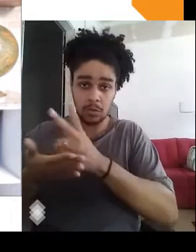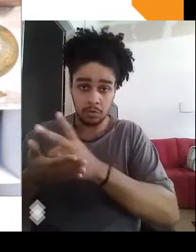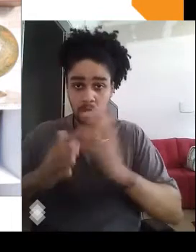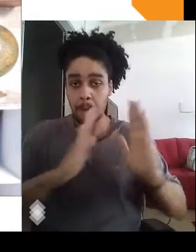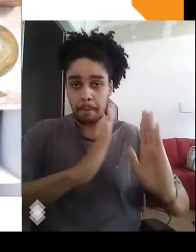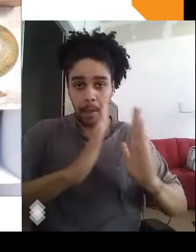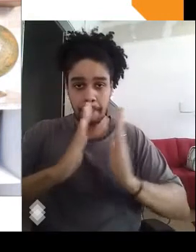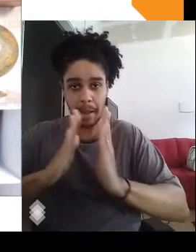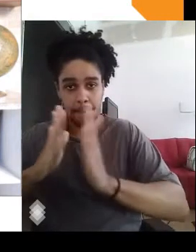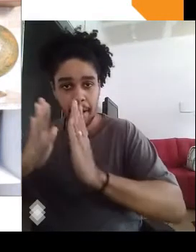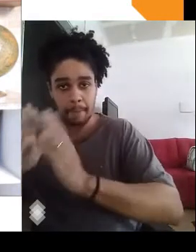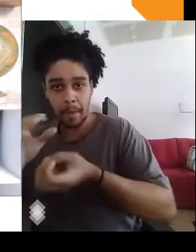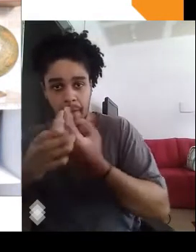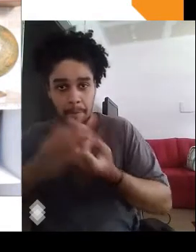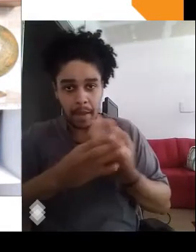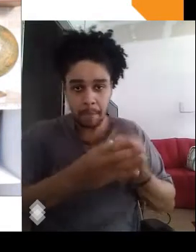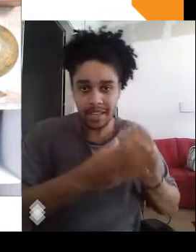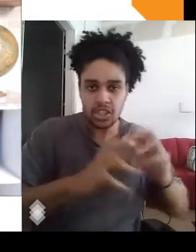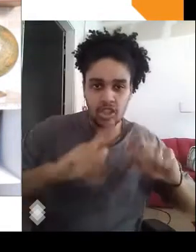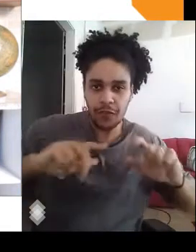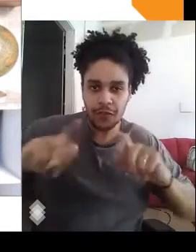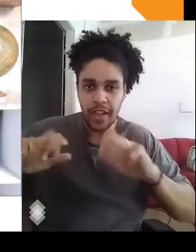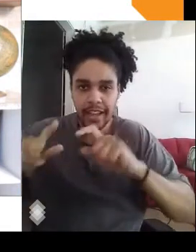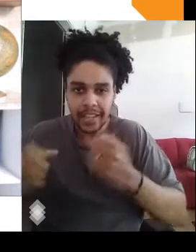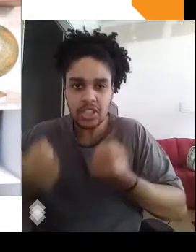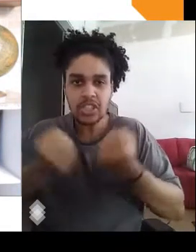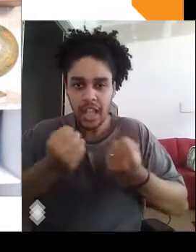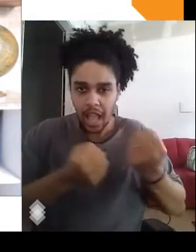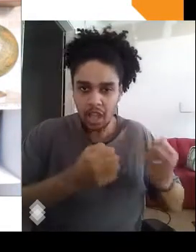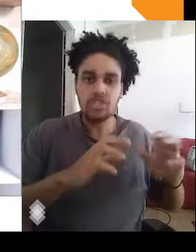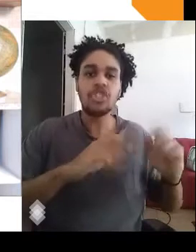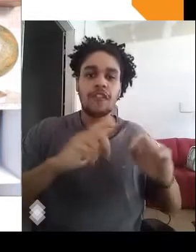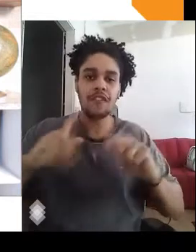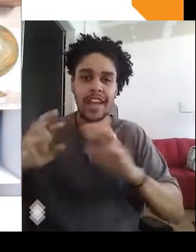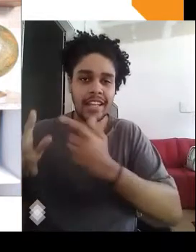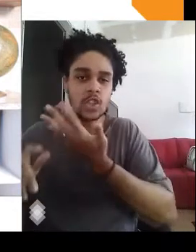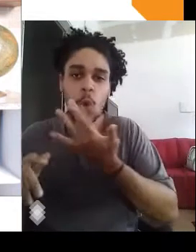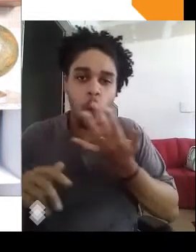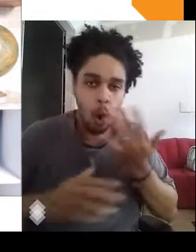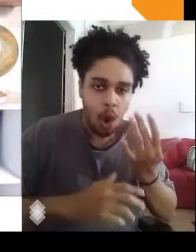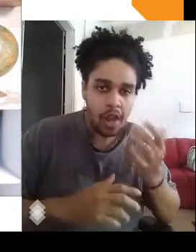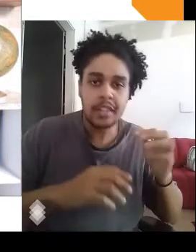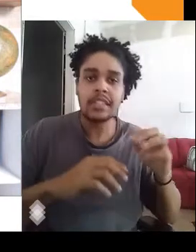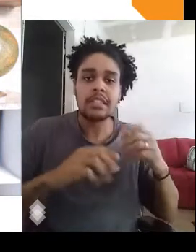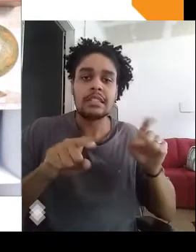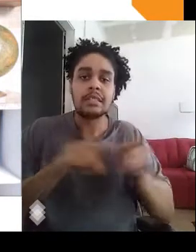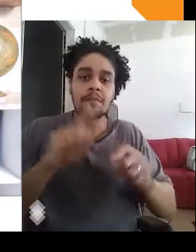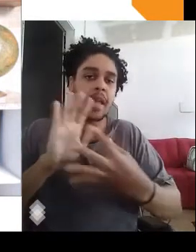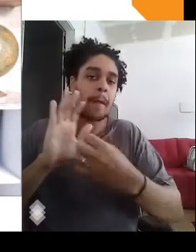produção, diferentes modelos de automóveis, diferentes cores e inclusive